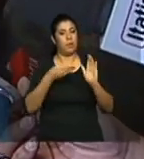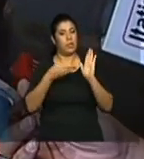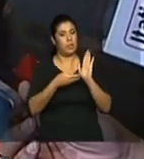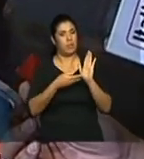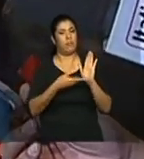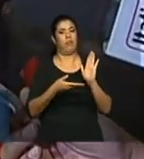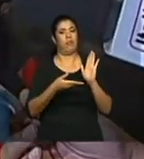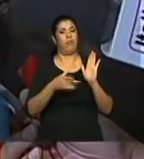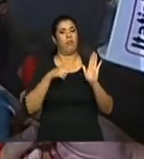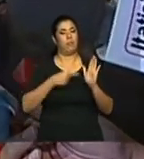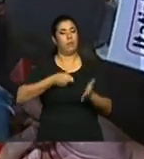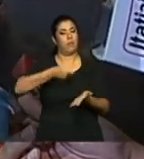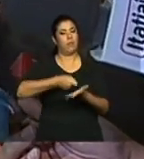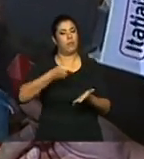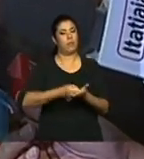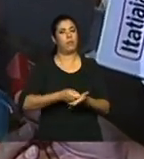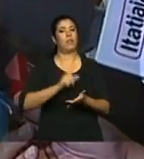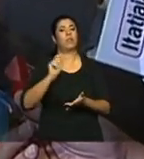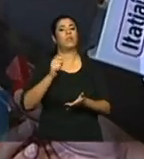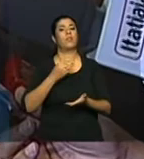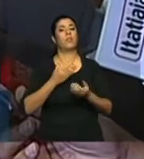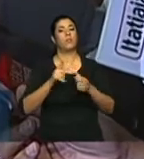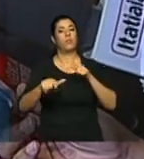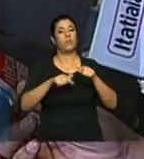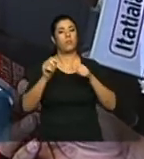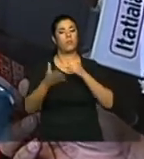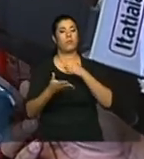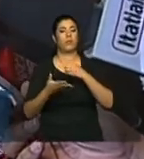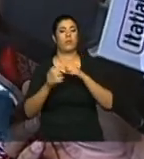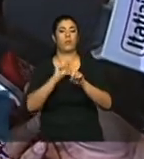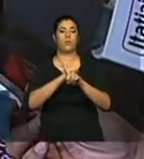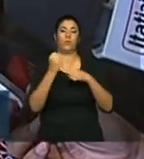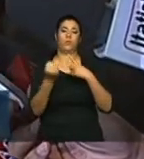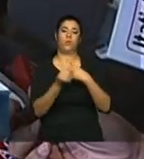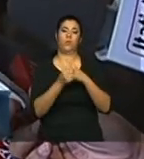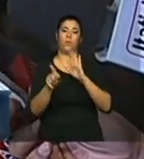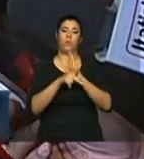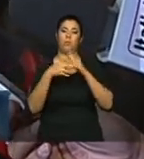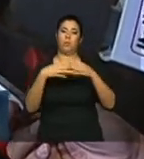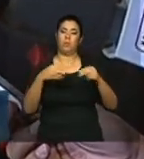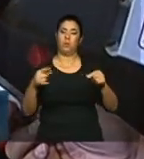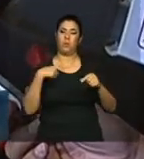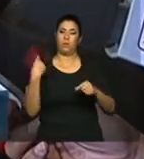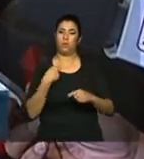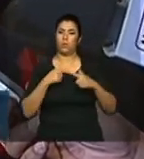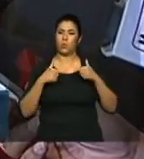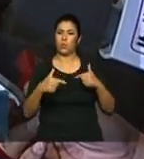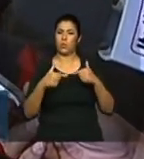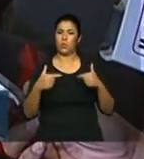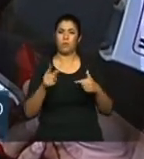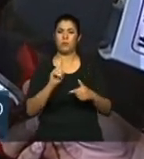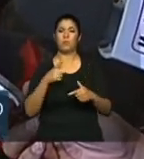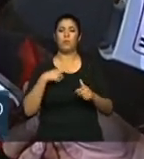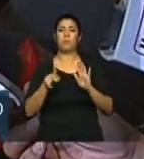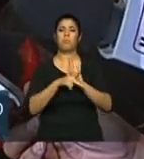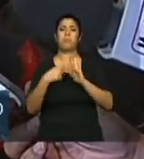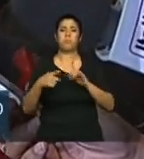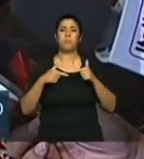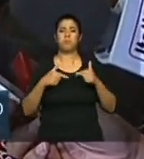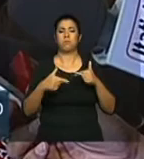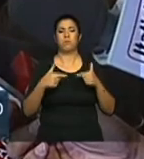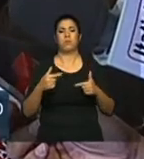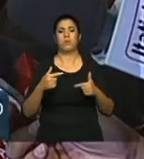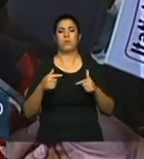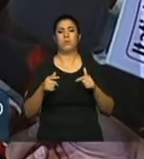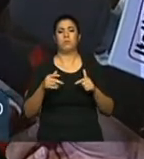assegura também, estabelece o princípio da função social da propriedade. Então, o desafio que nós temos, e não é só um desafio do